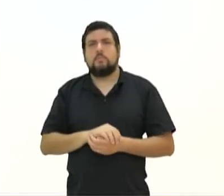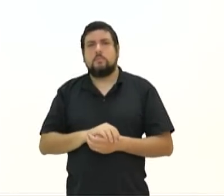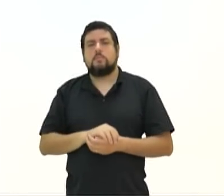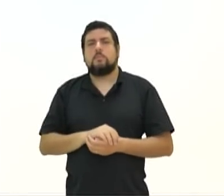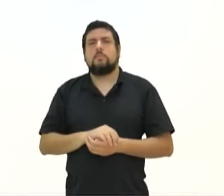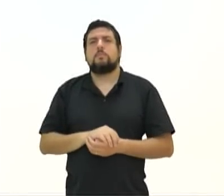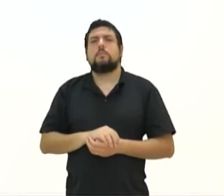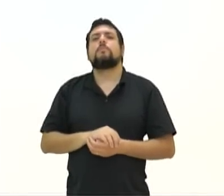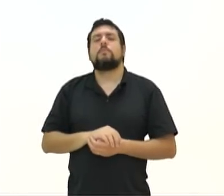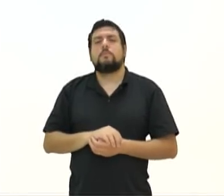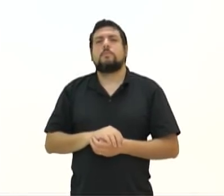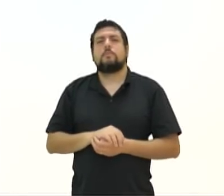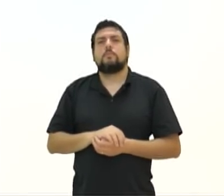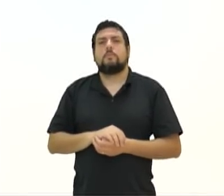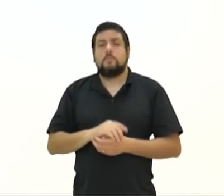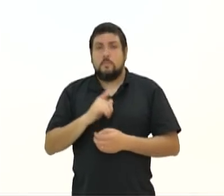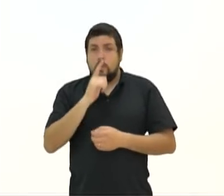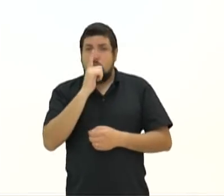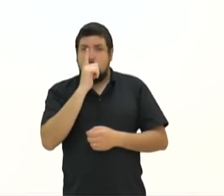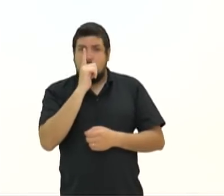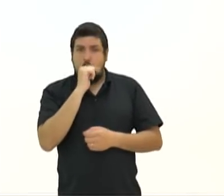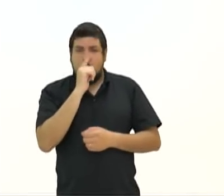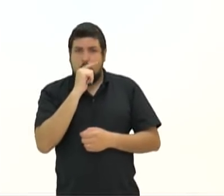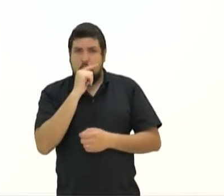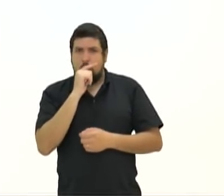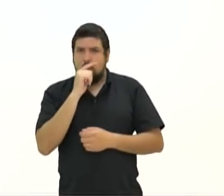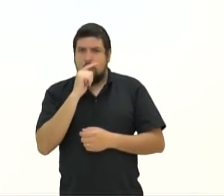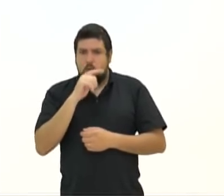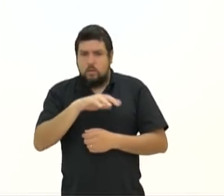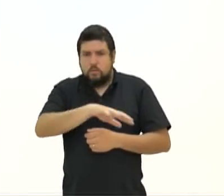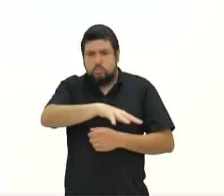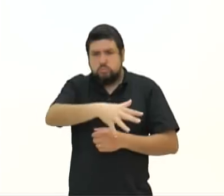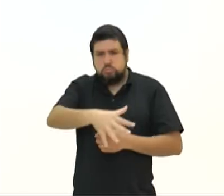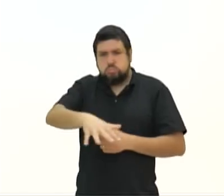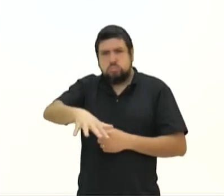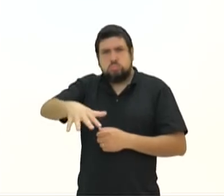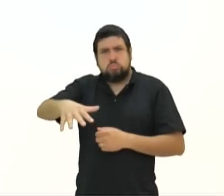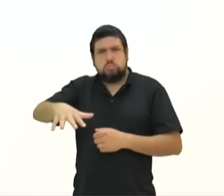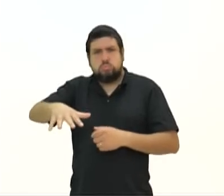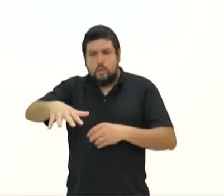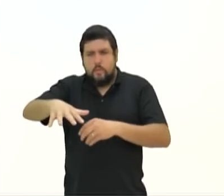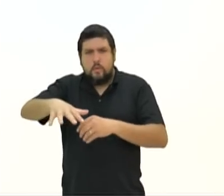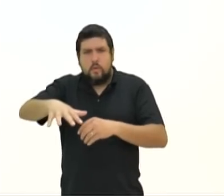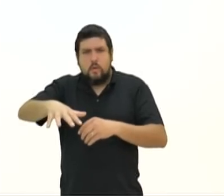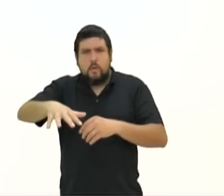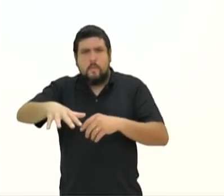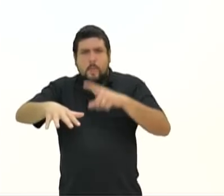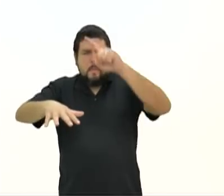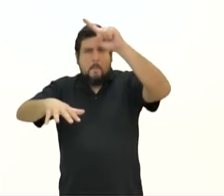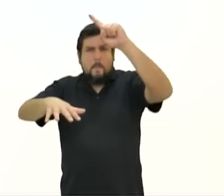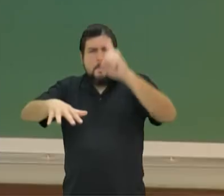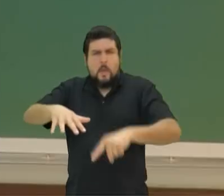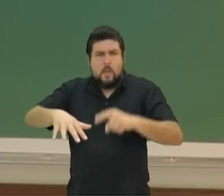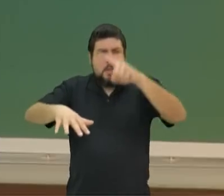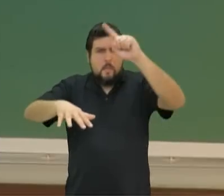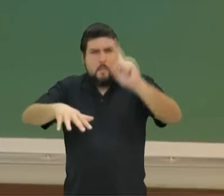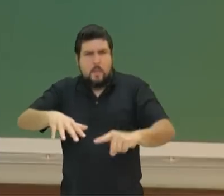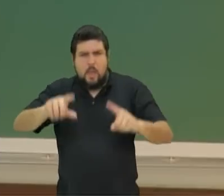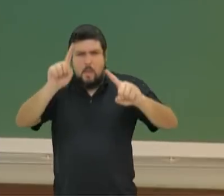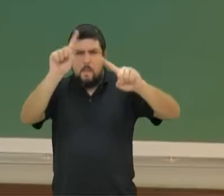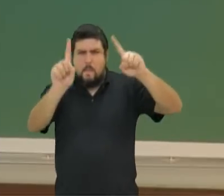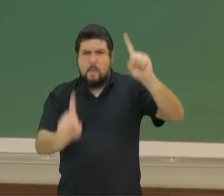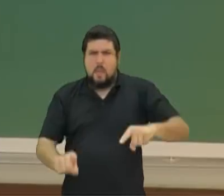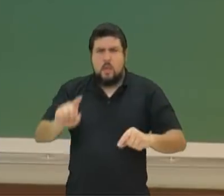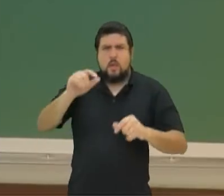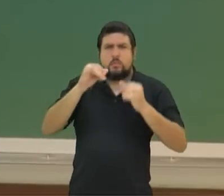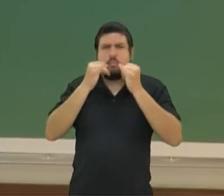descargas elétricas na água e a partir das substâncias que estavam diluídas ali no solo, quando a água começou a misturar com